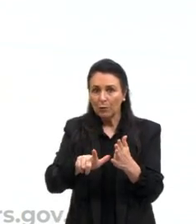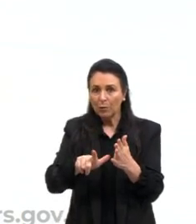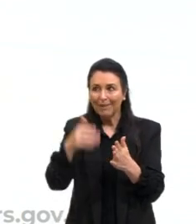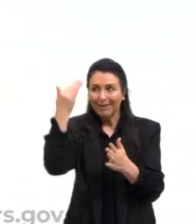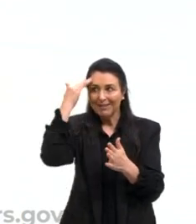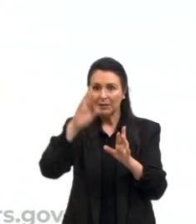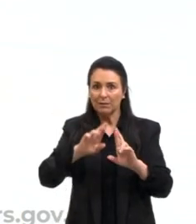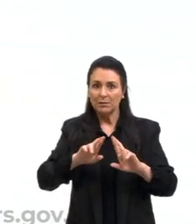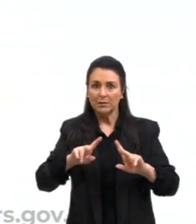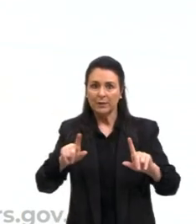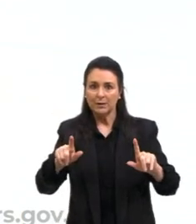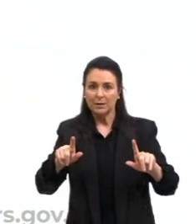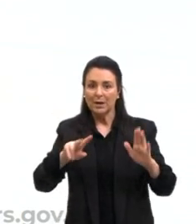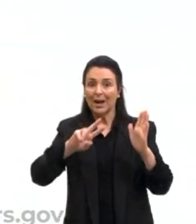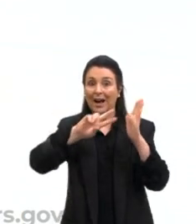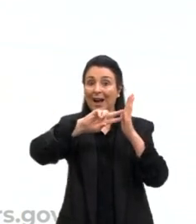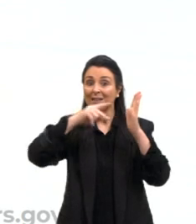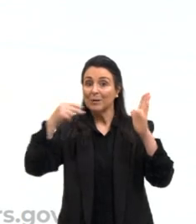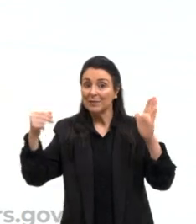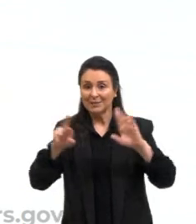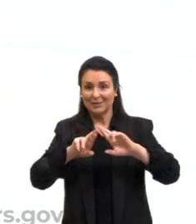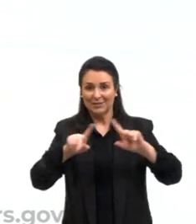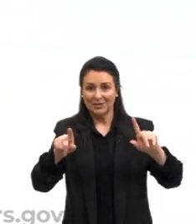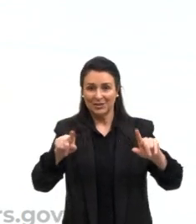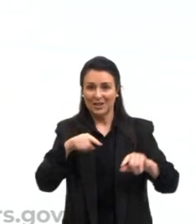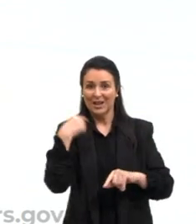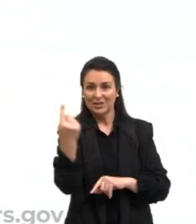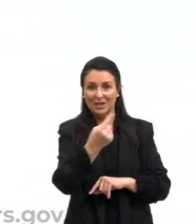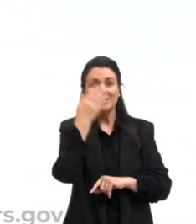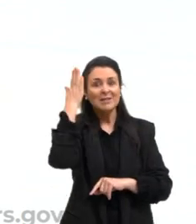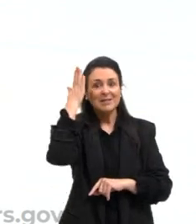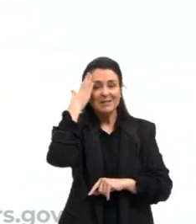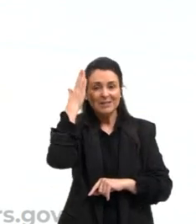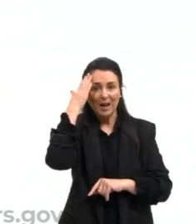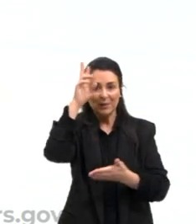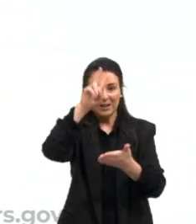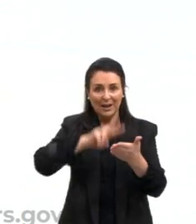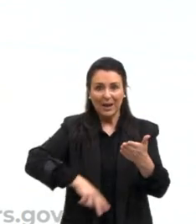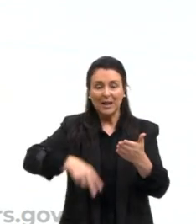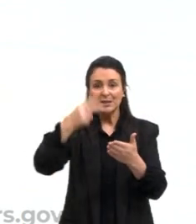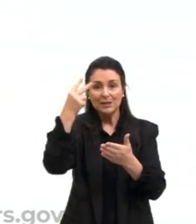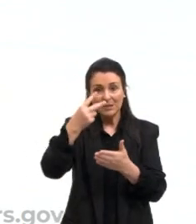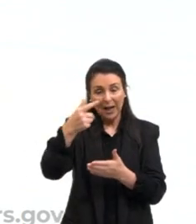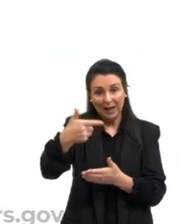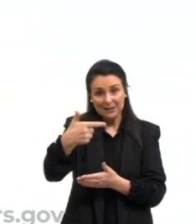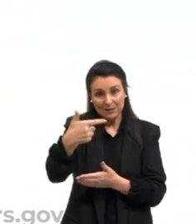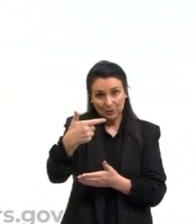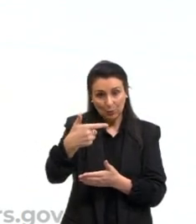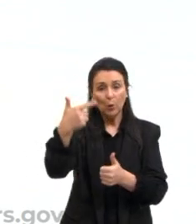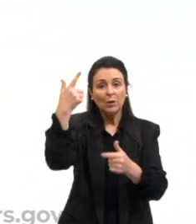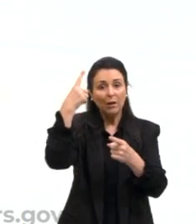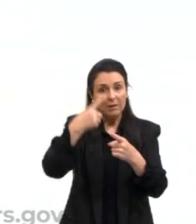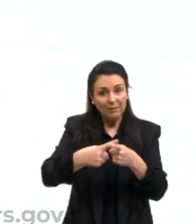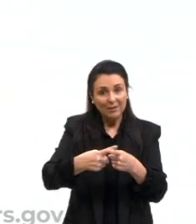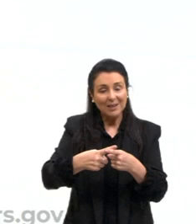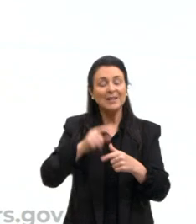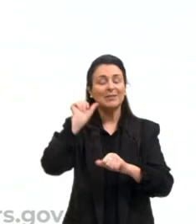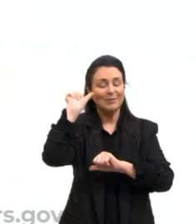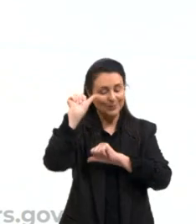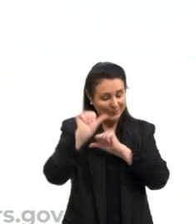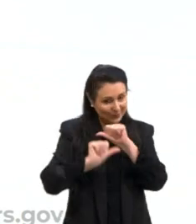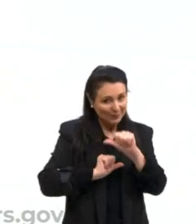a gente interpreta a gente sabe do que se trata lemos a segunda vez e vamos nos tornando o que vamos nos